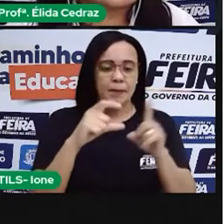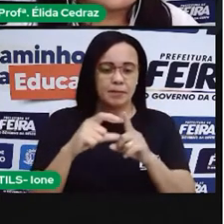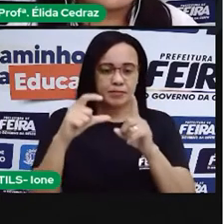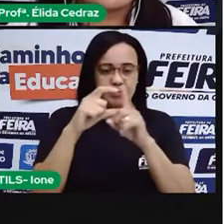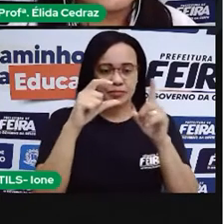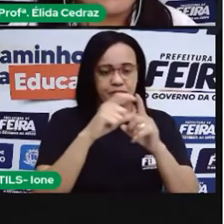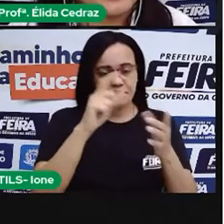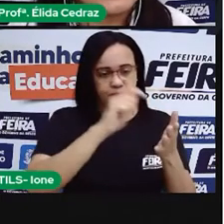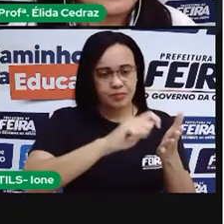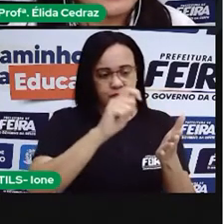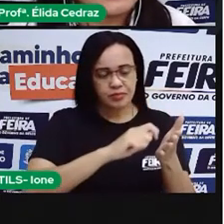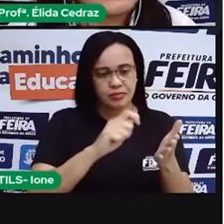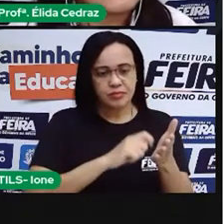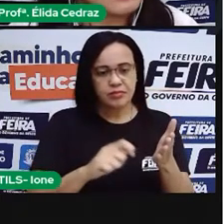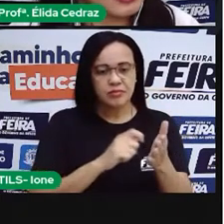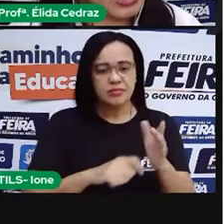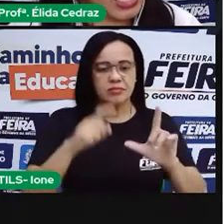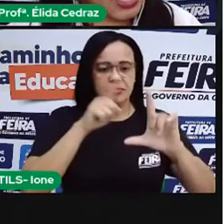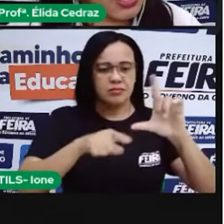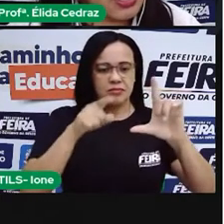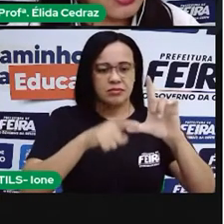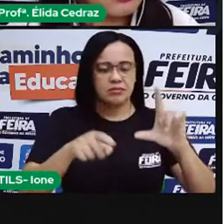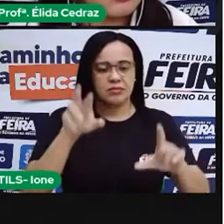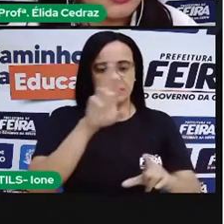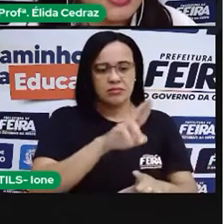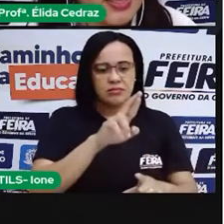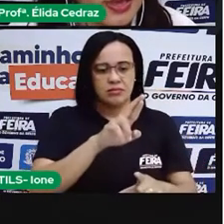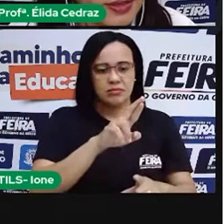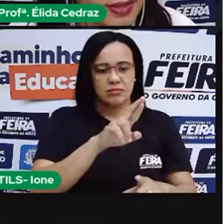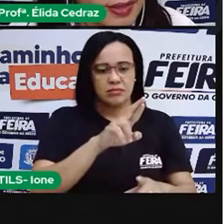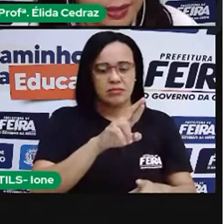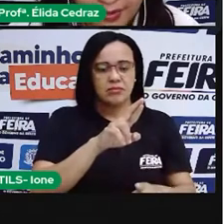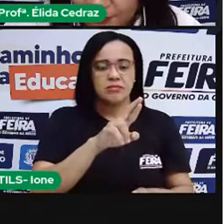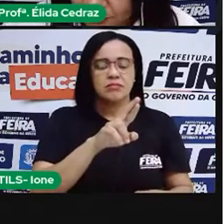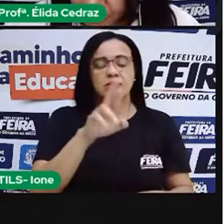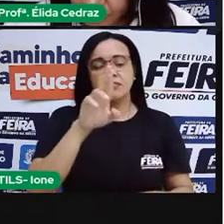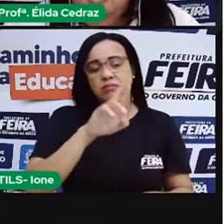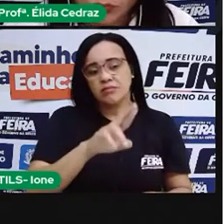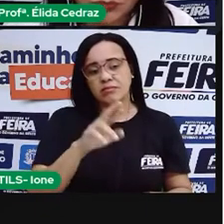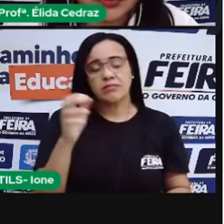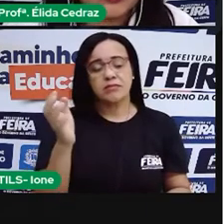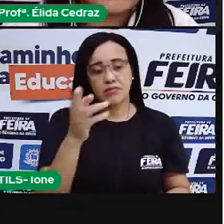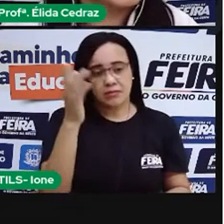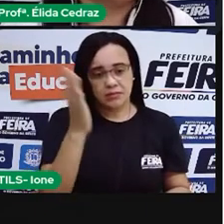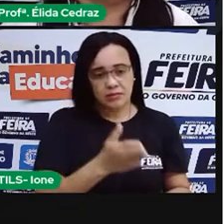palavras escritas com as letras R e RR.